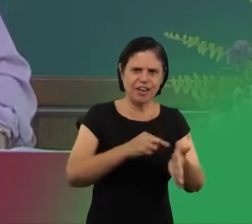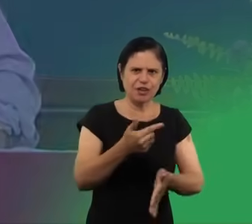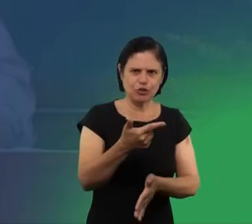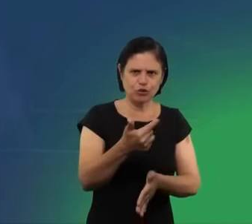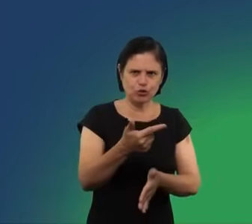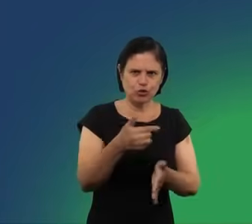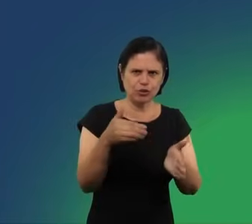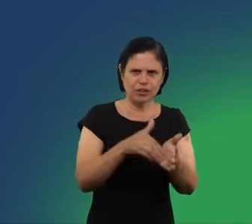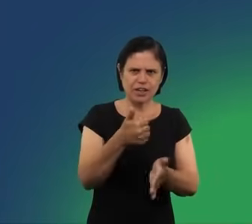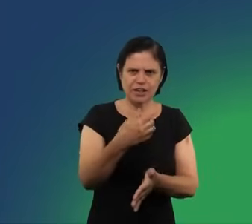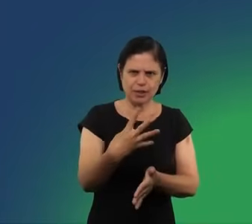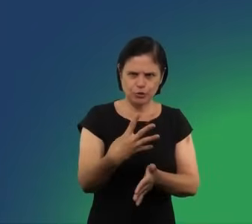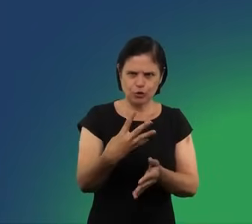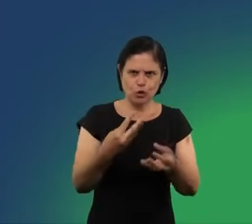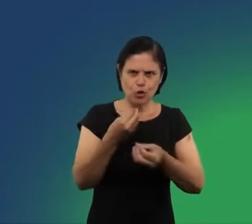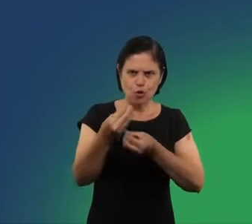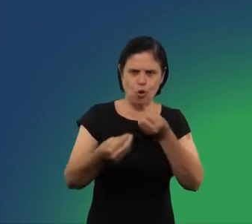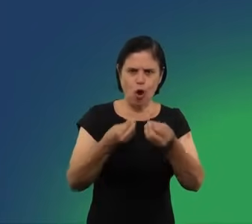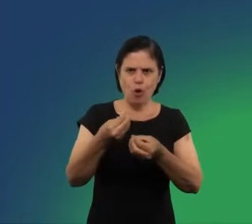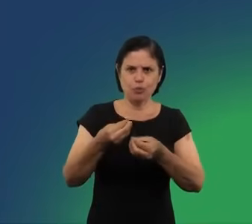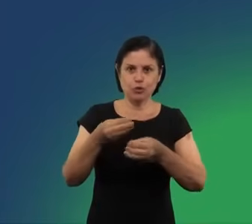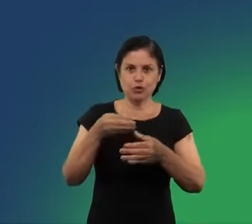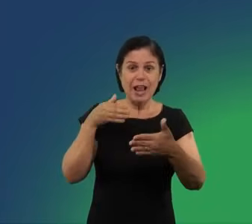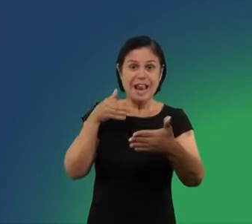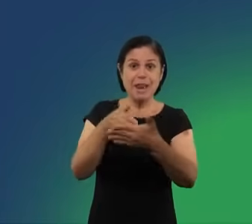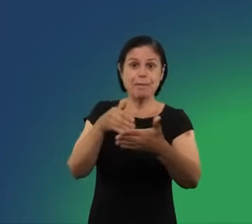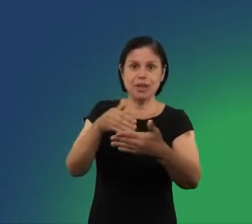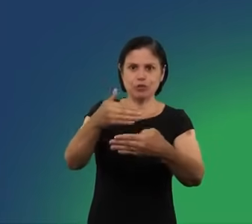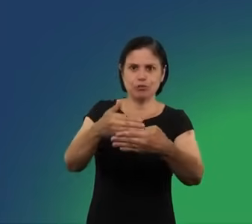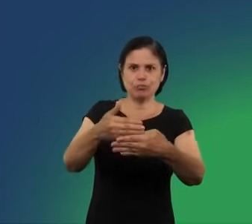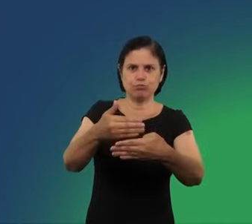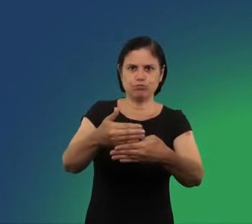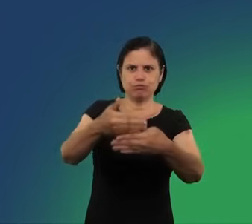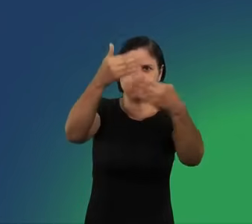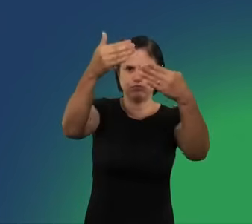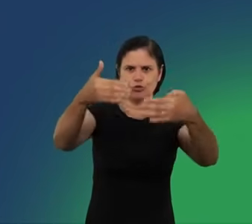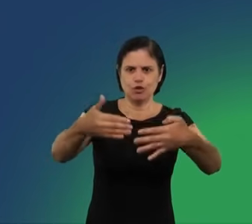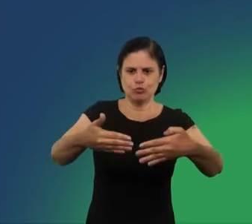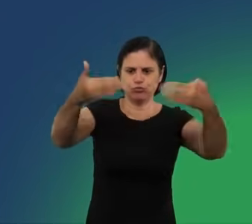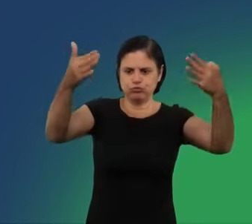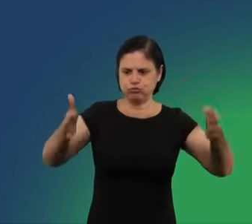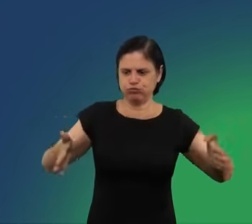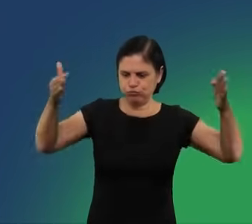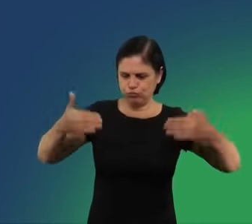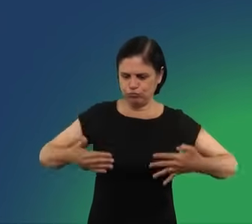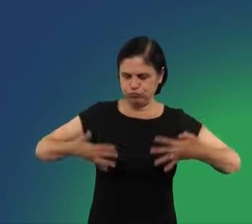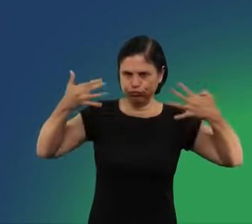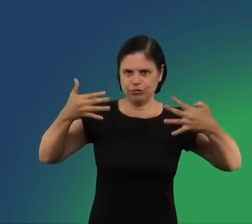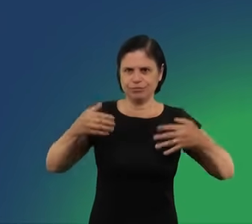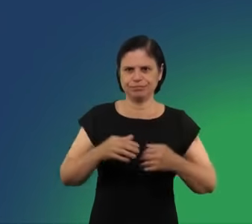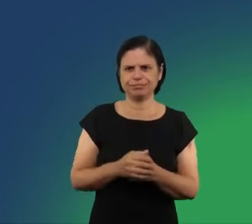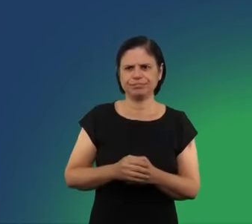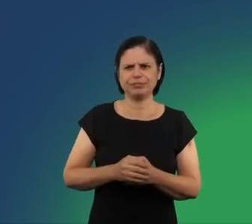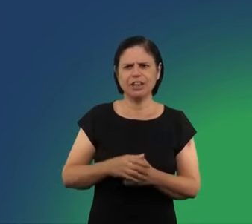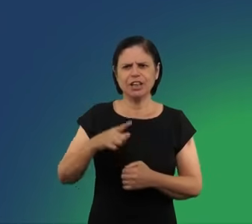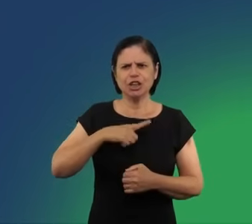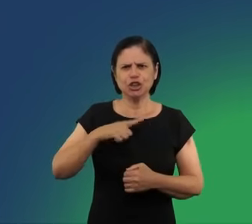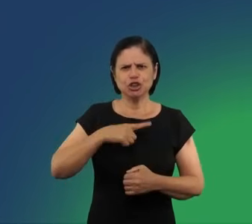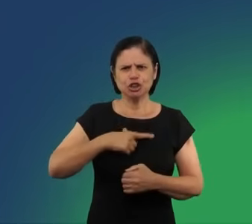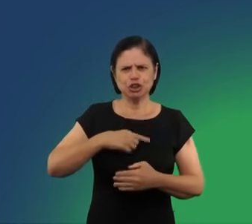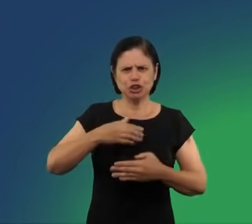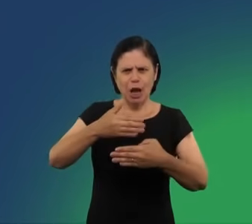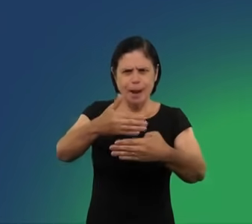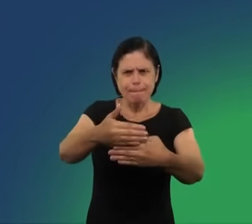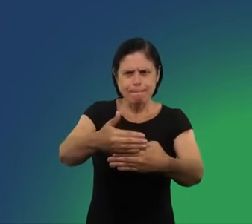12, 13 e 14. São os limites da cidade. Primeiro, e tinha um grande e